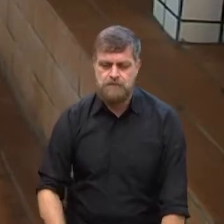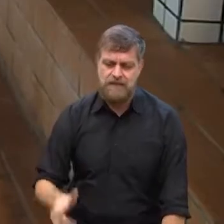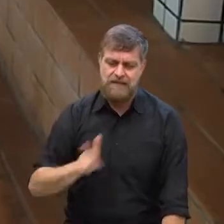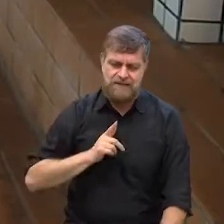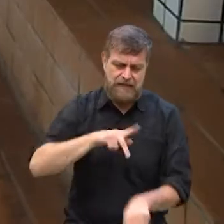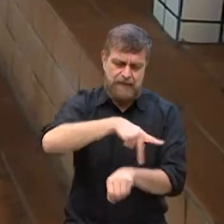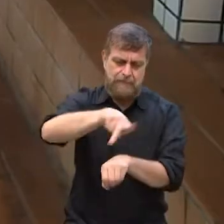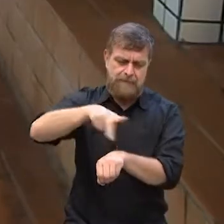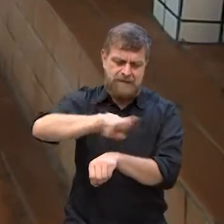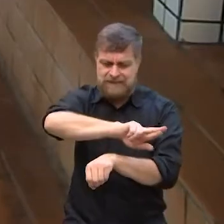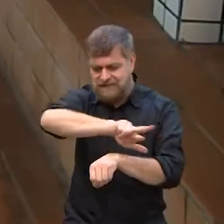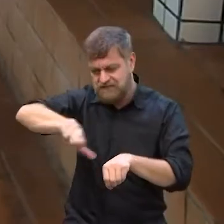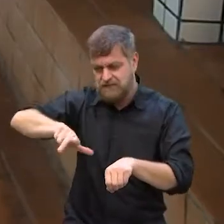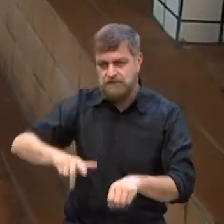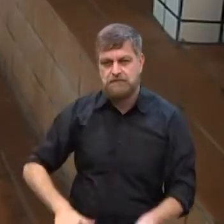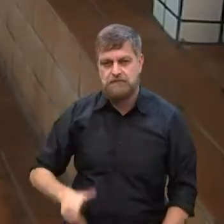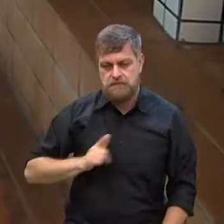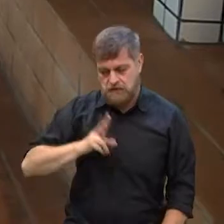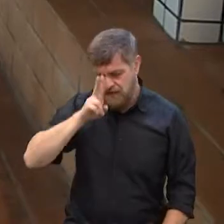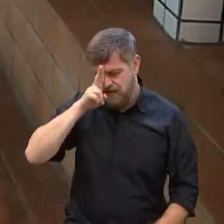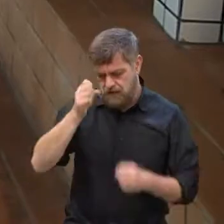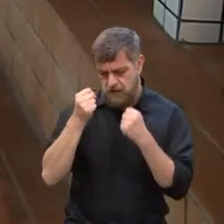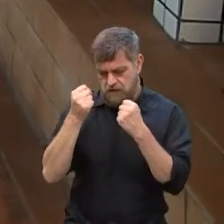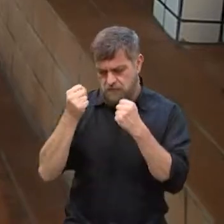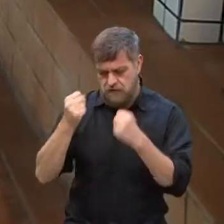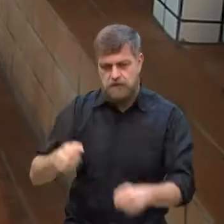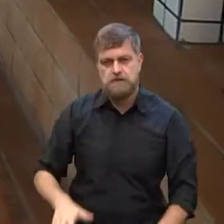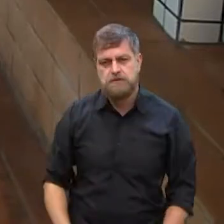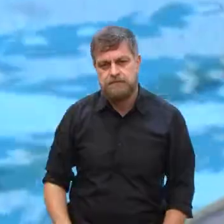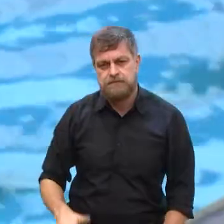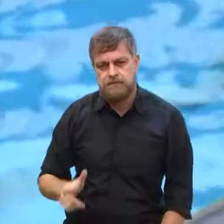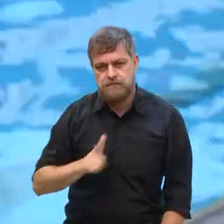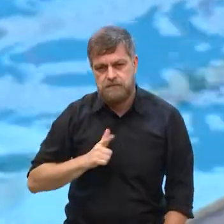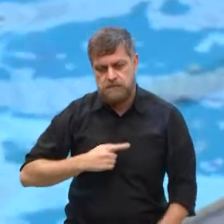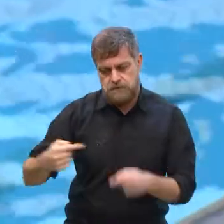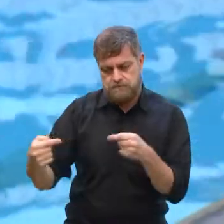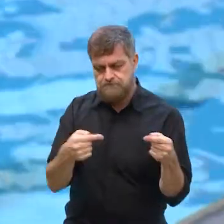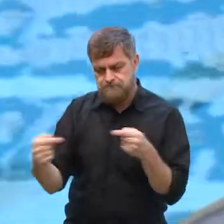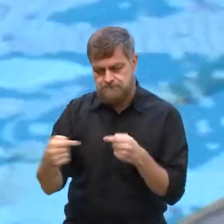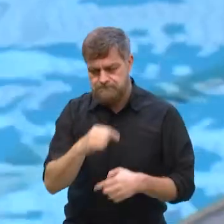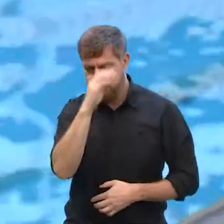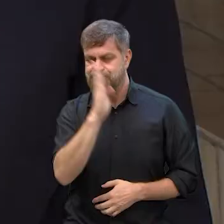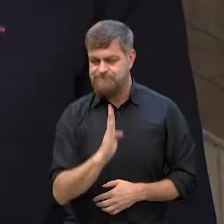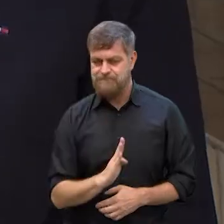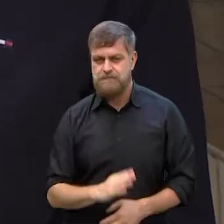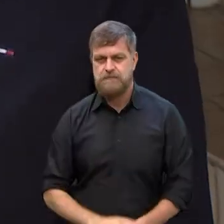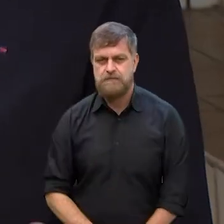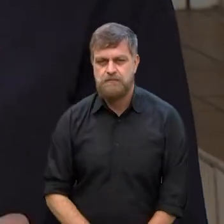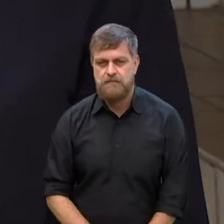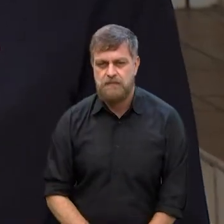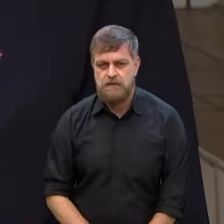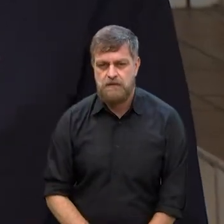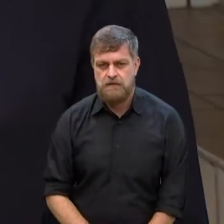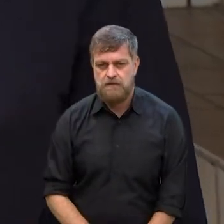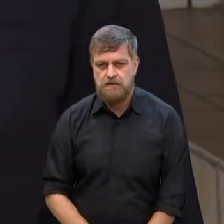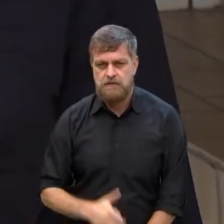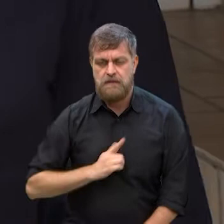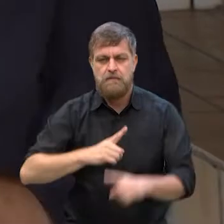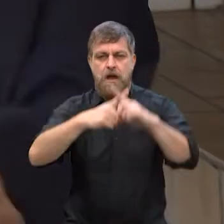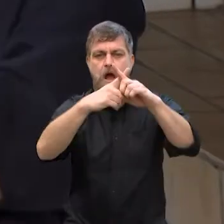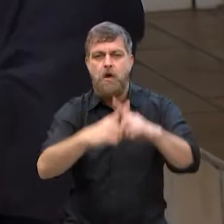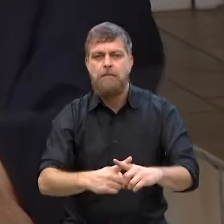tem outros, mas nomes fortes aí são esses países que vão estar brigando aí com o Brasil. Chega uma